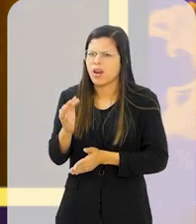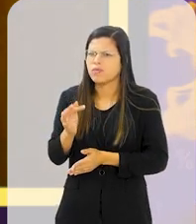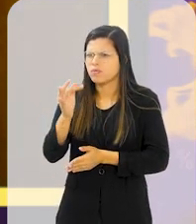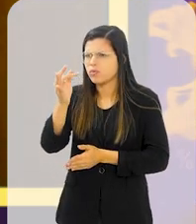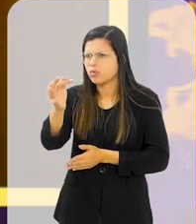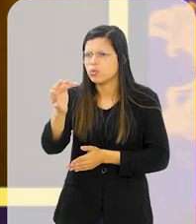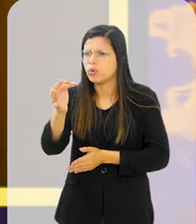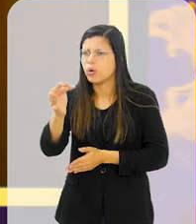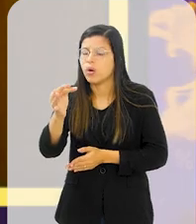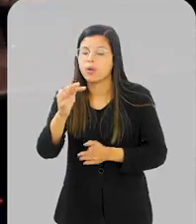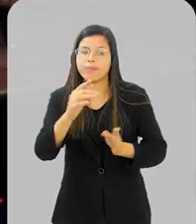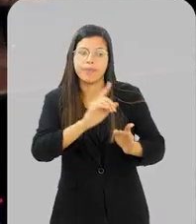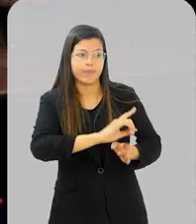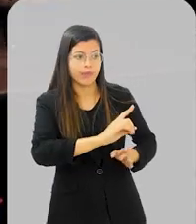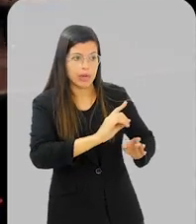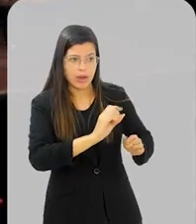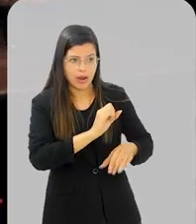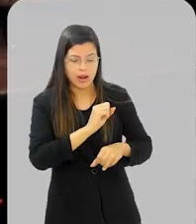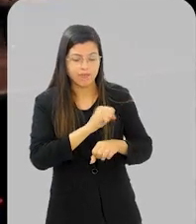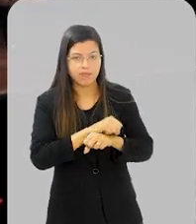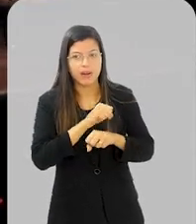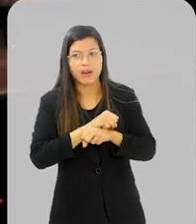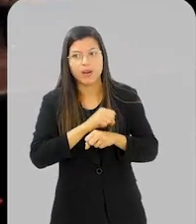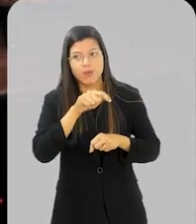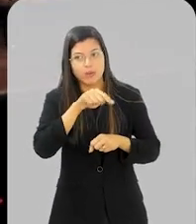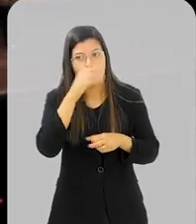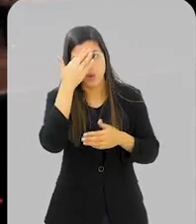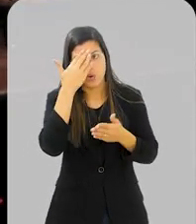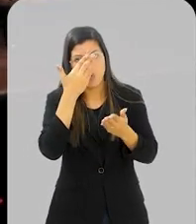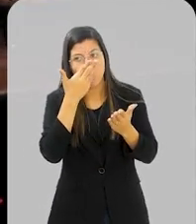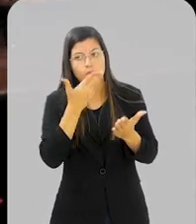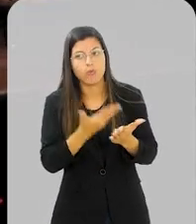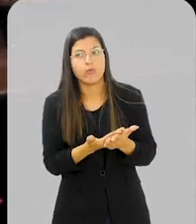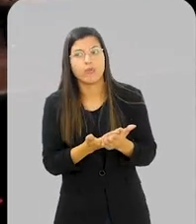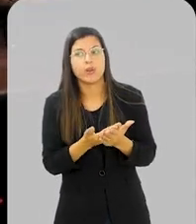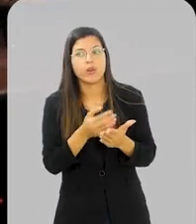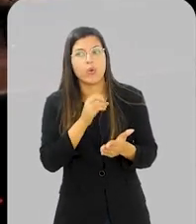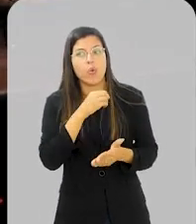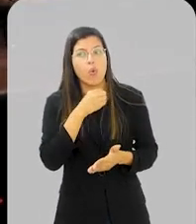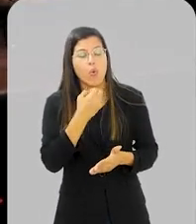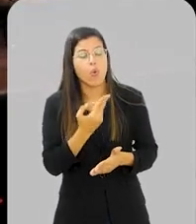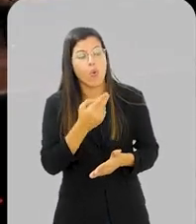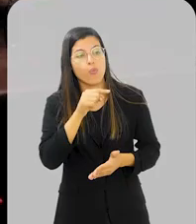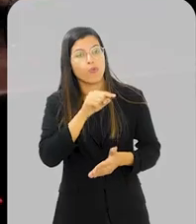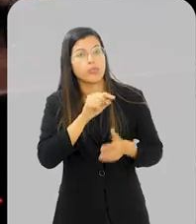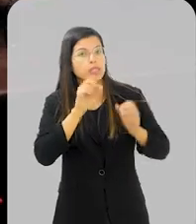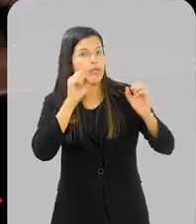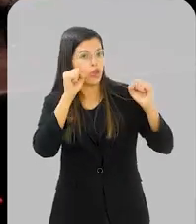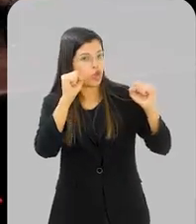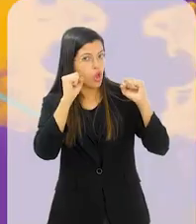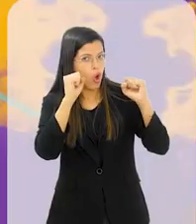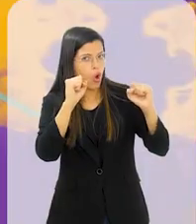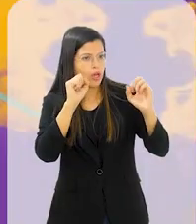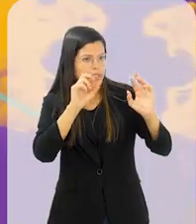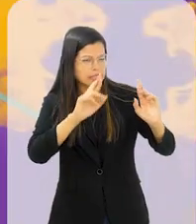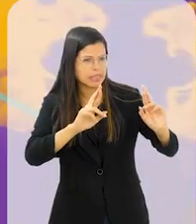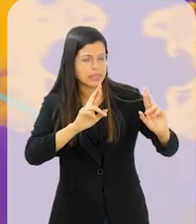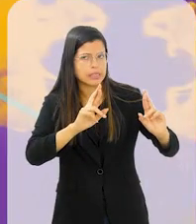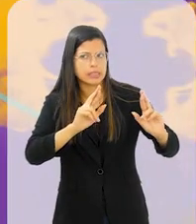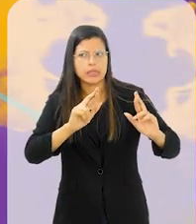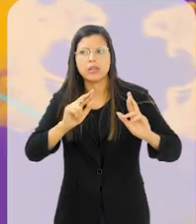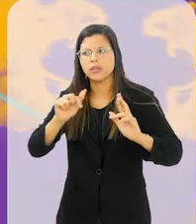pela frente. Não, você confia... Peraí. Você confia ou você torce para que a seleção... Não,